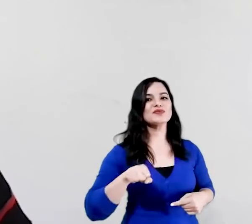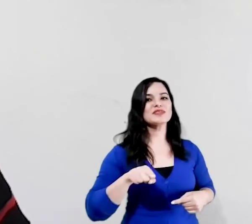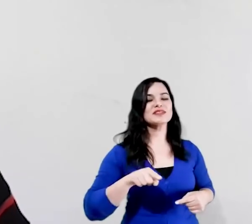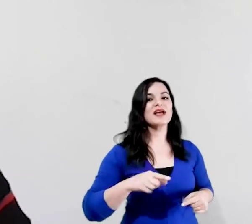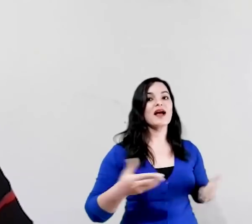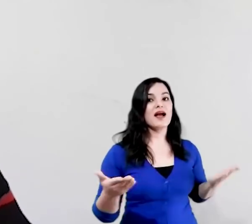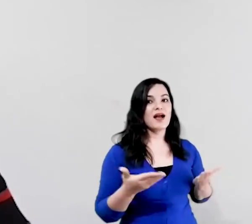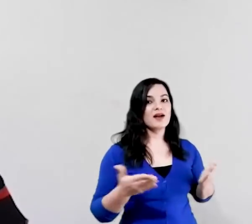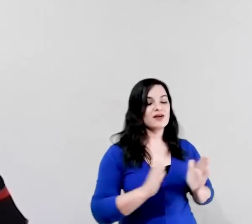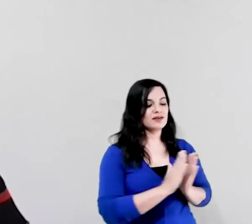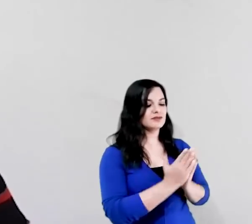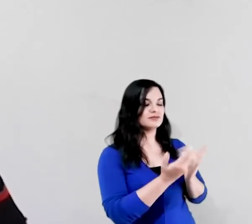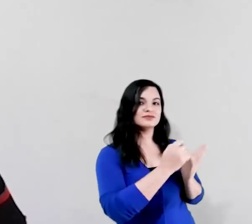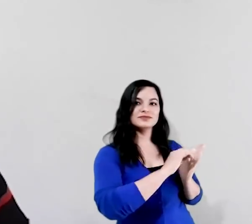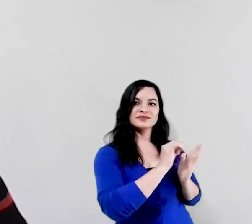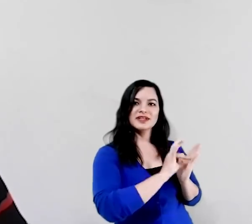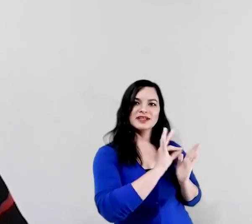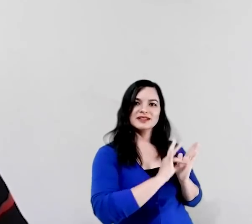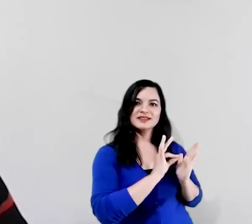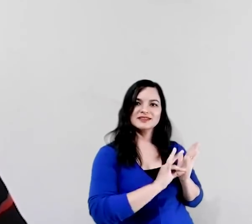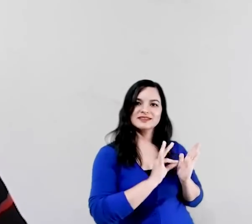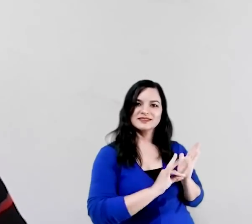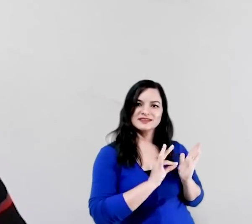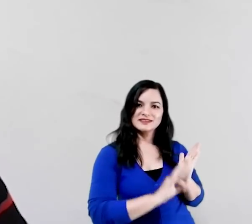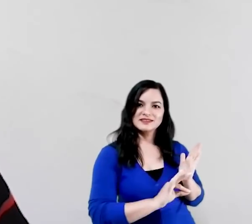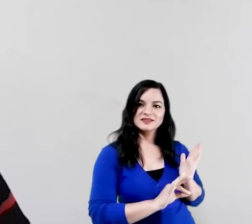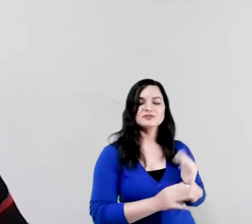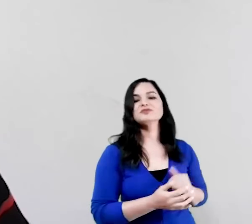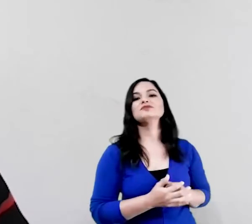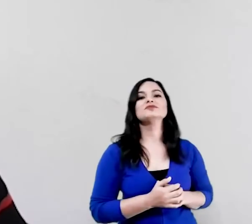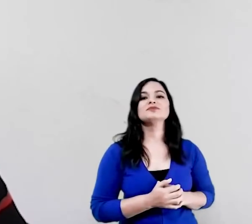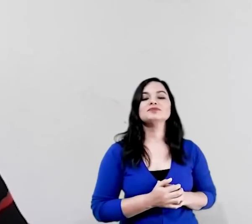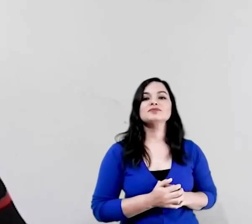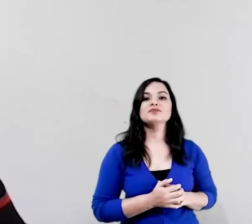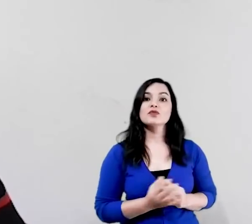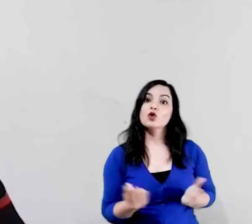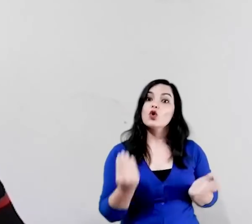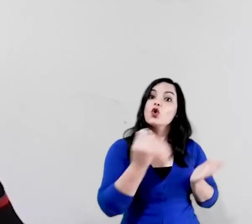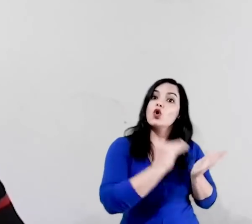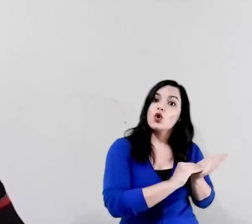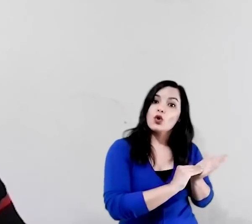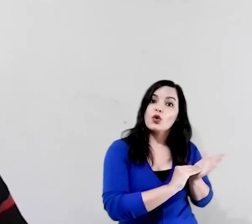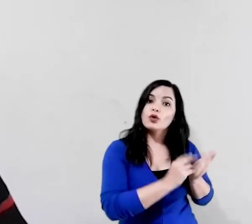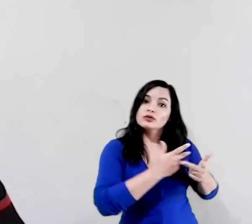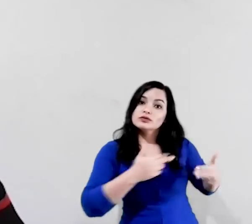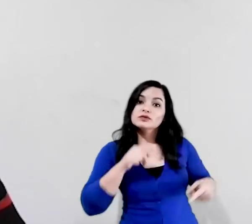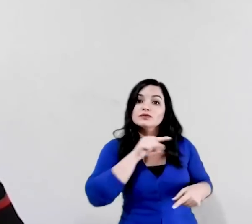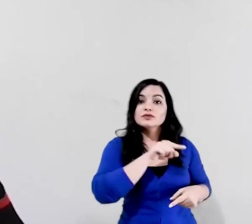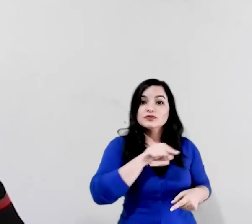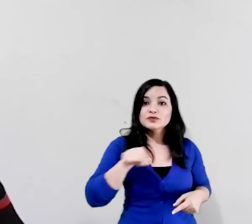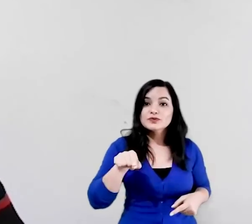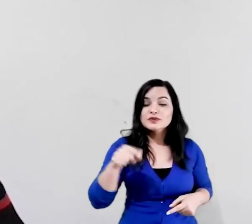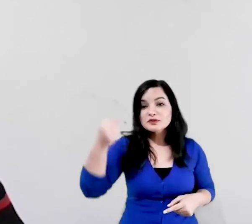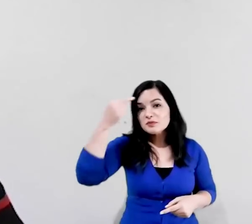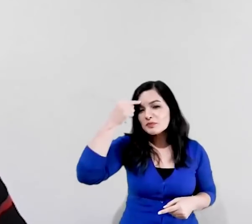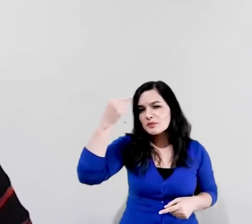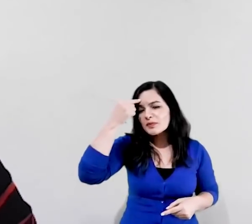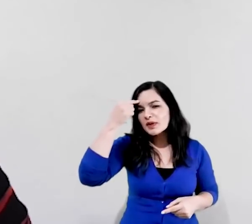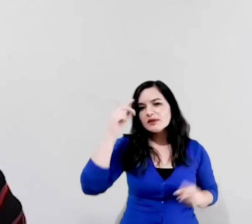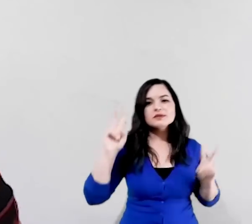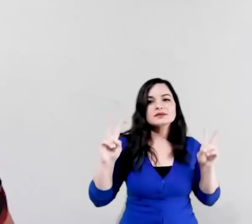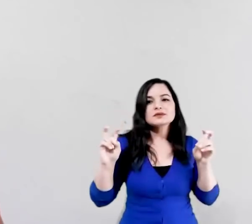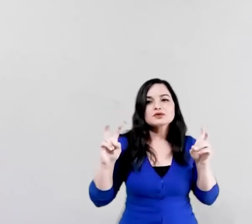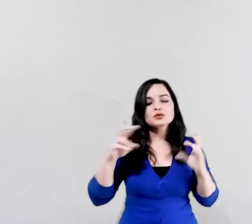caderno, parte 2, né, do nosso desafio, e vai colocar o que você pensa a respeito disso.